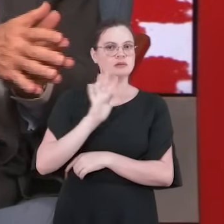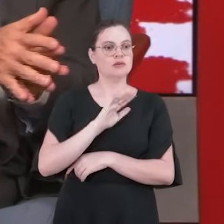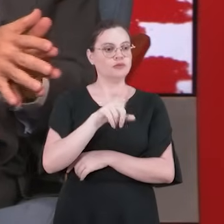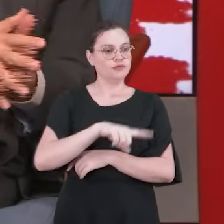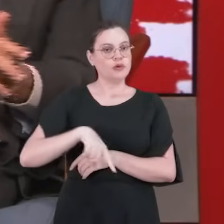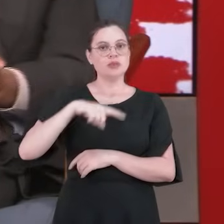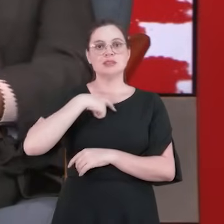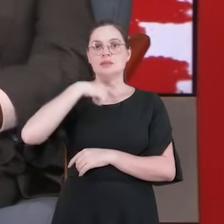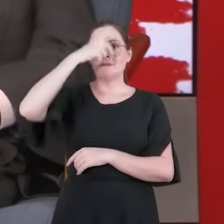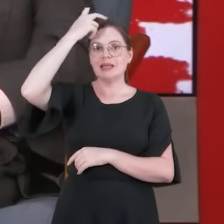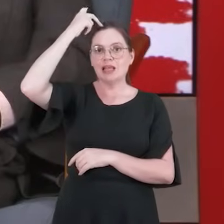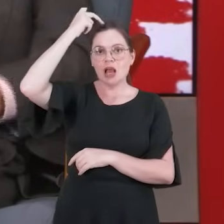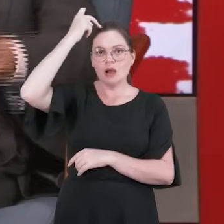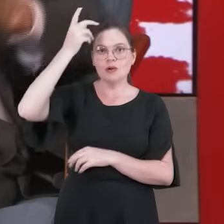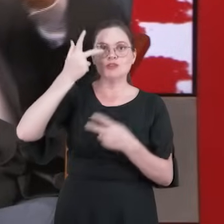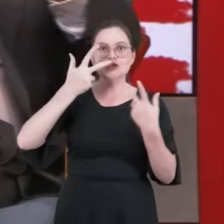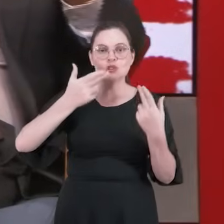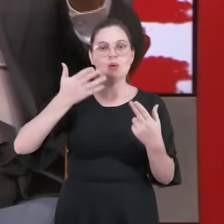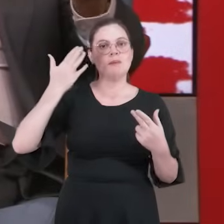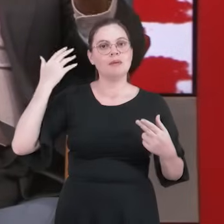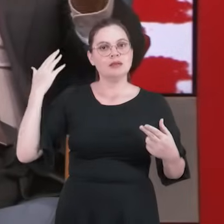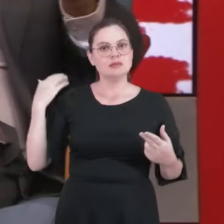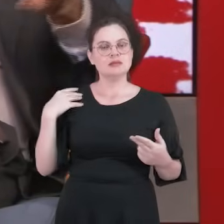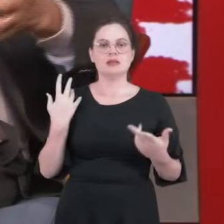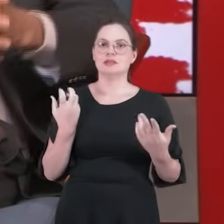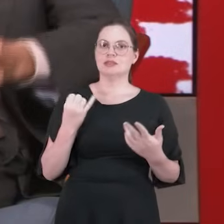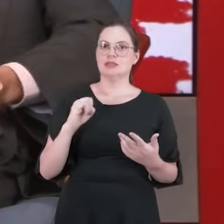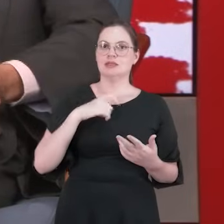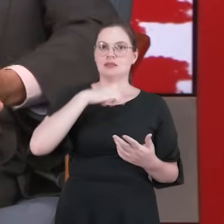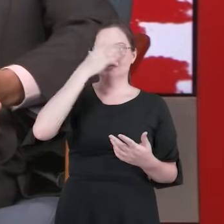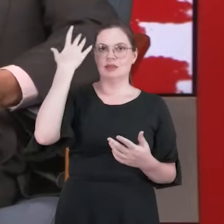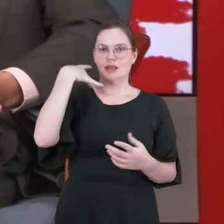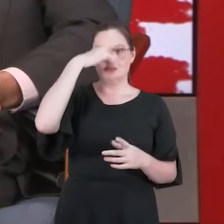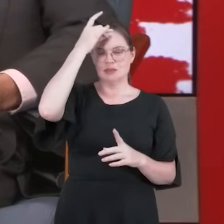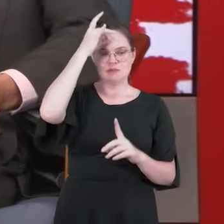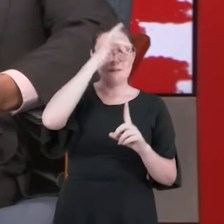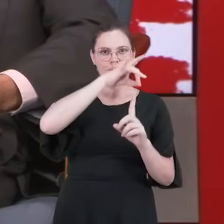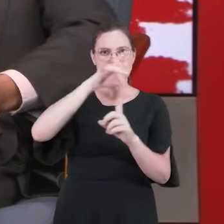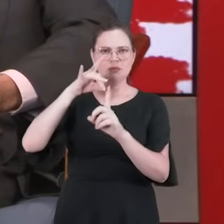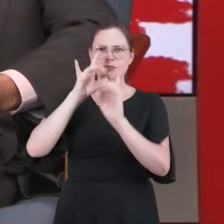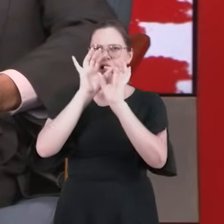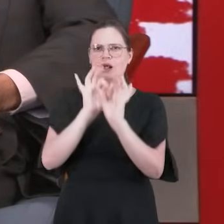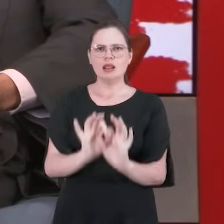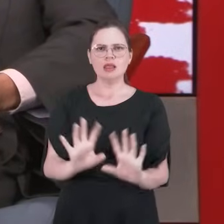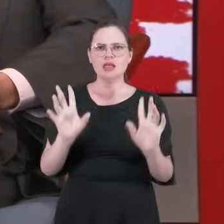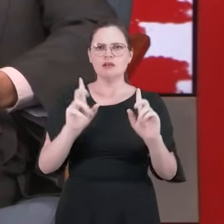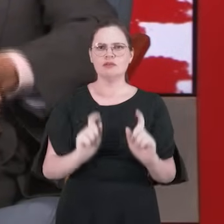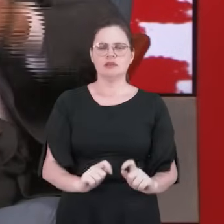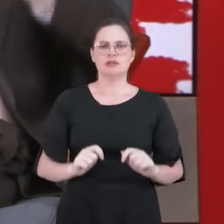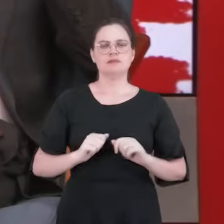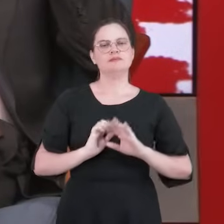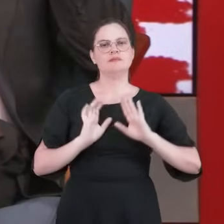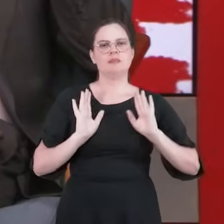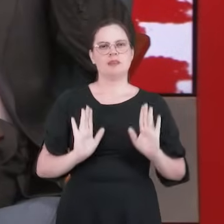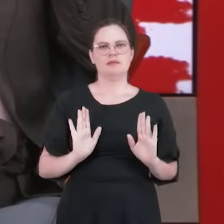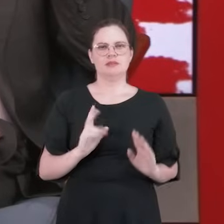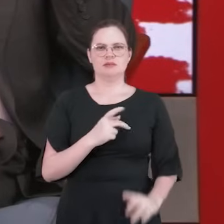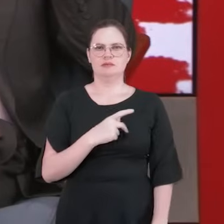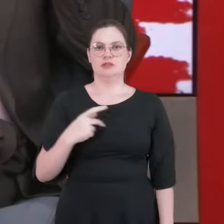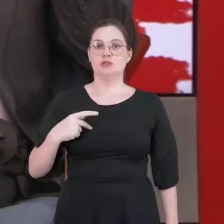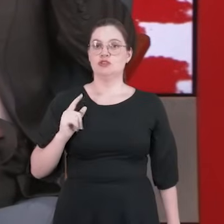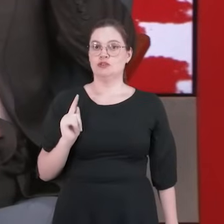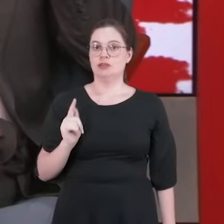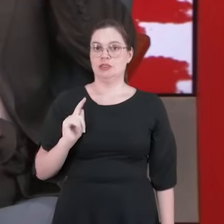são pentecostais, e onde há o Espírito Santo, há liberdade. Mas o pastor Gedeuti,